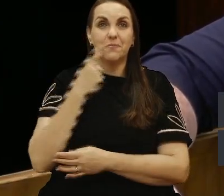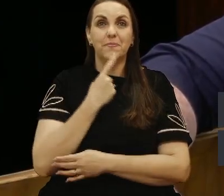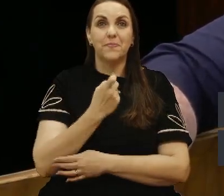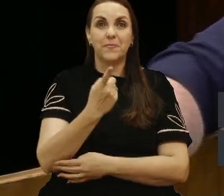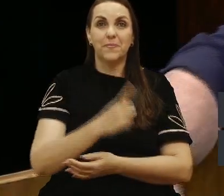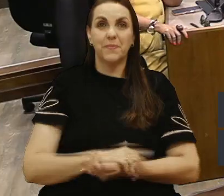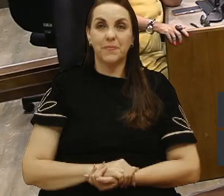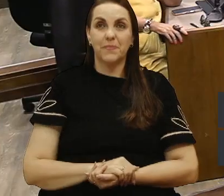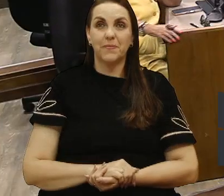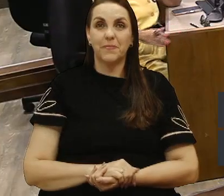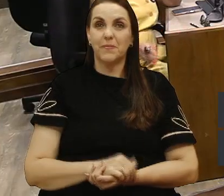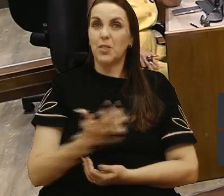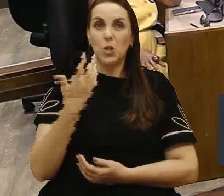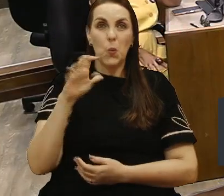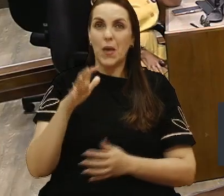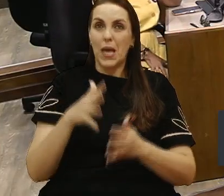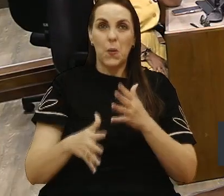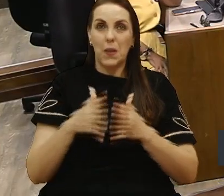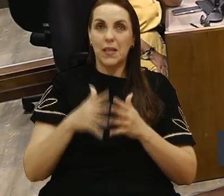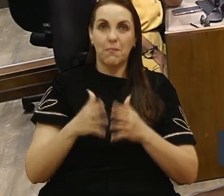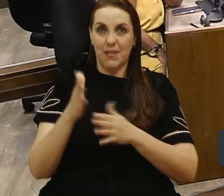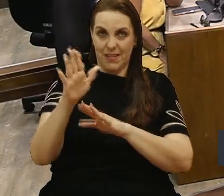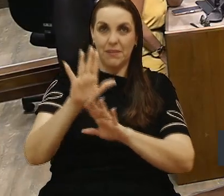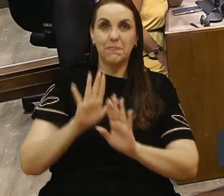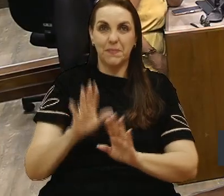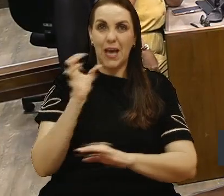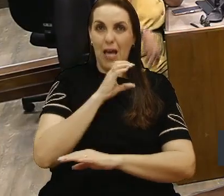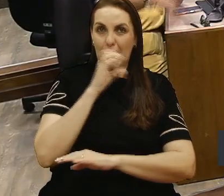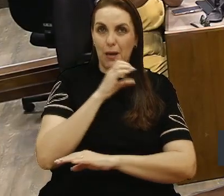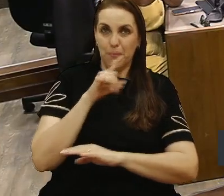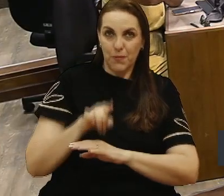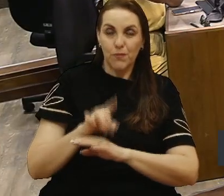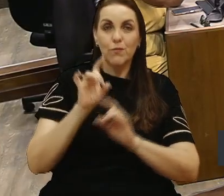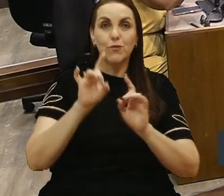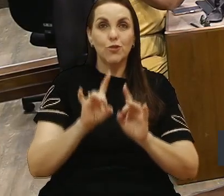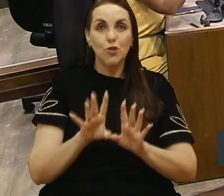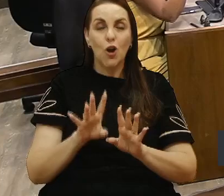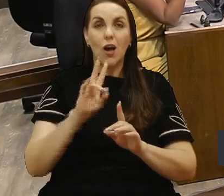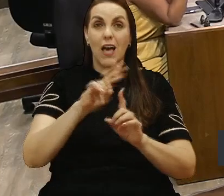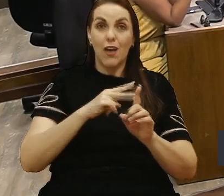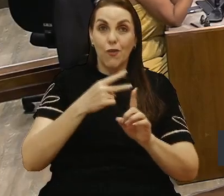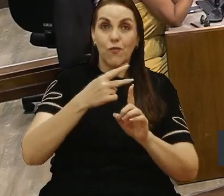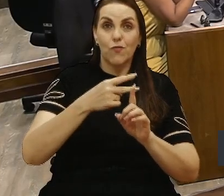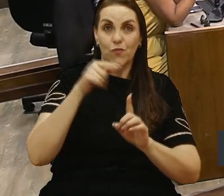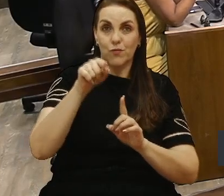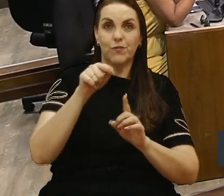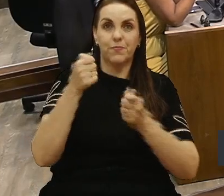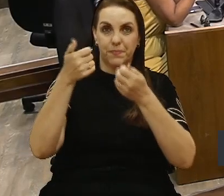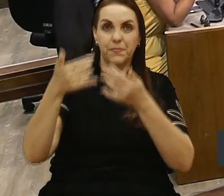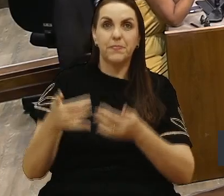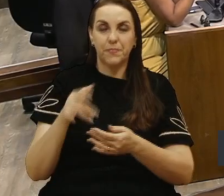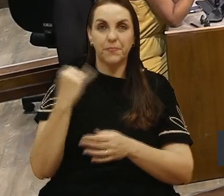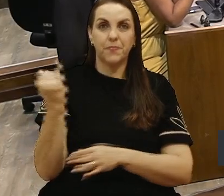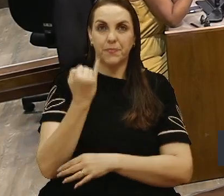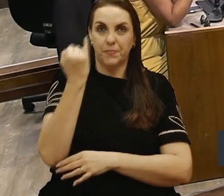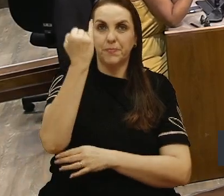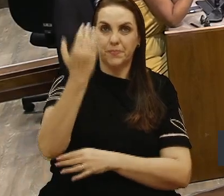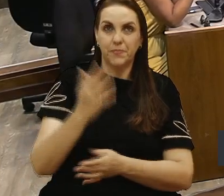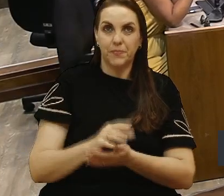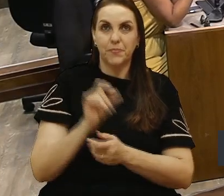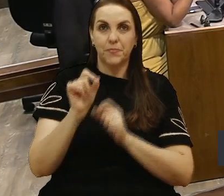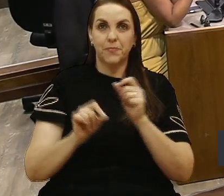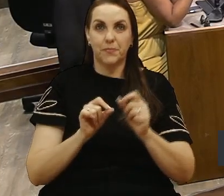Rapidinho, não quero lhe atrapalhar, mas só para dizer que eu quero só reforçar uma parte importante, que é a questão